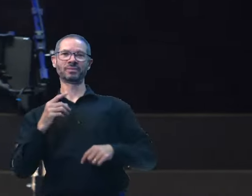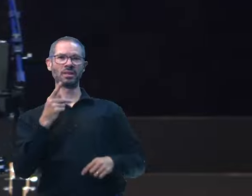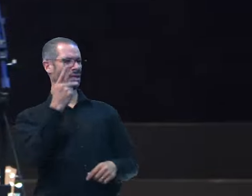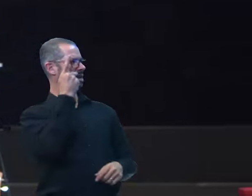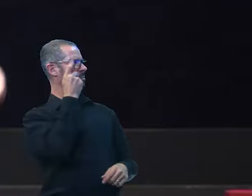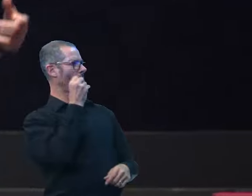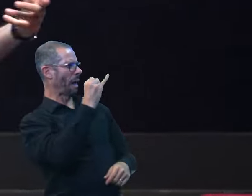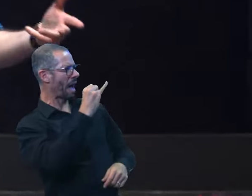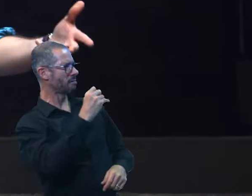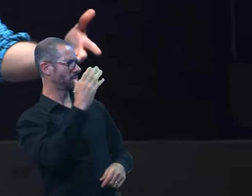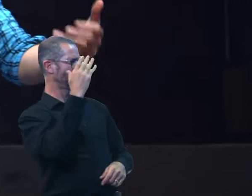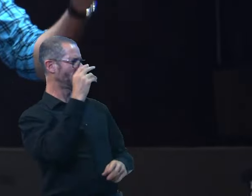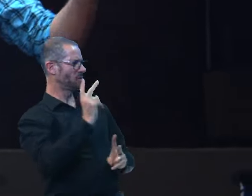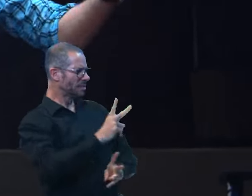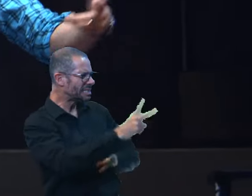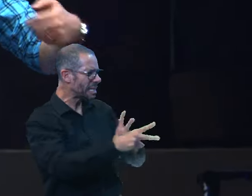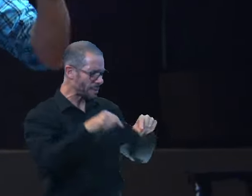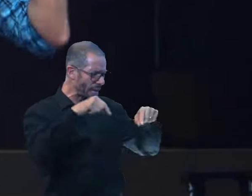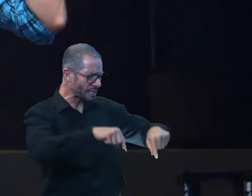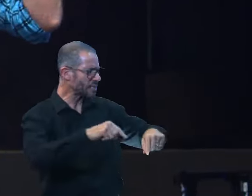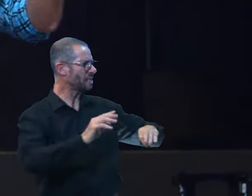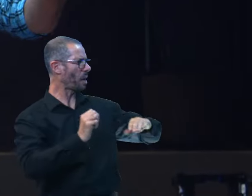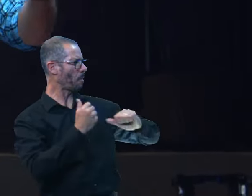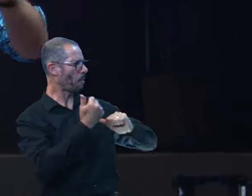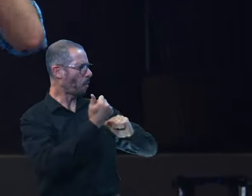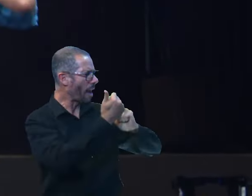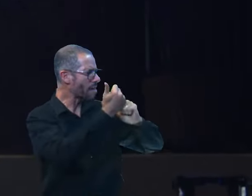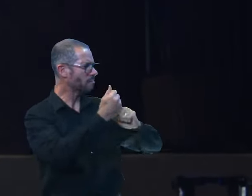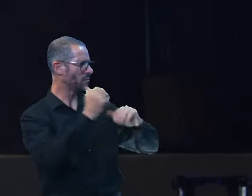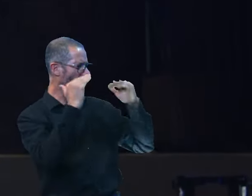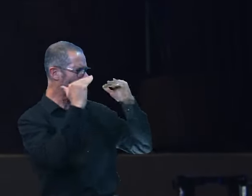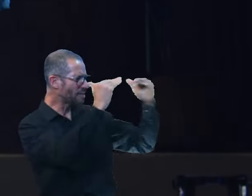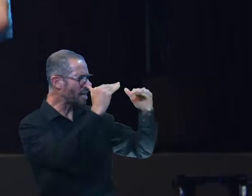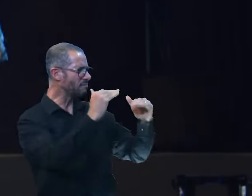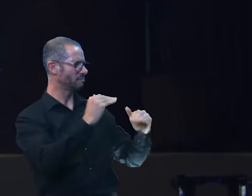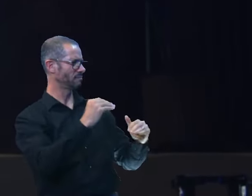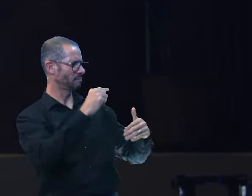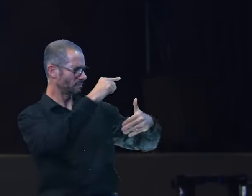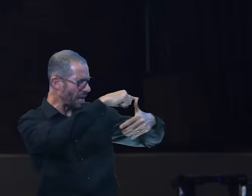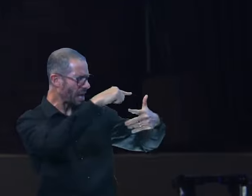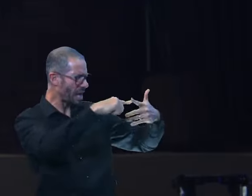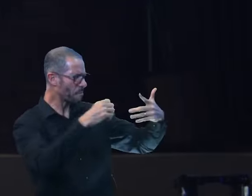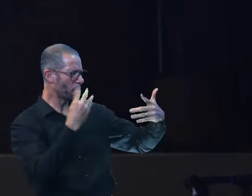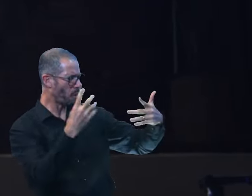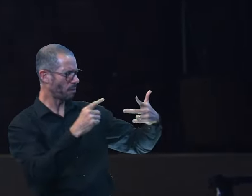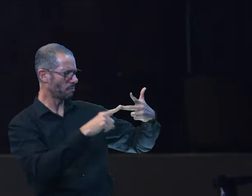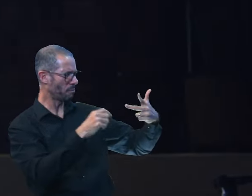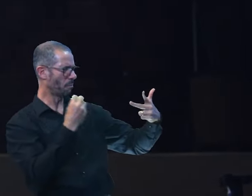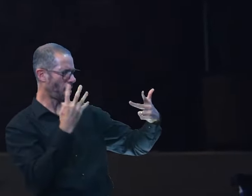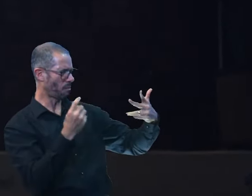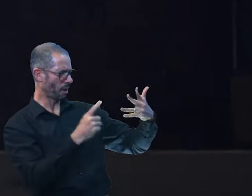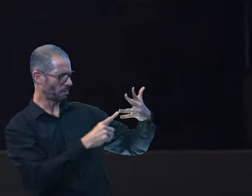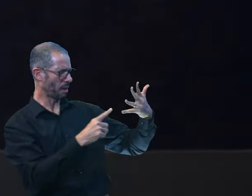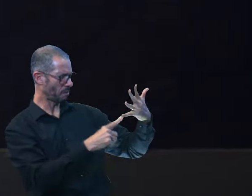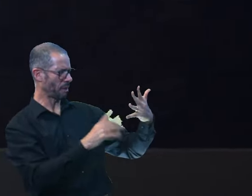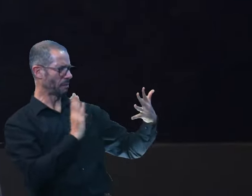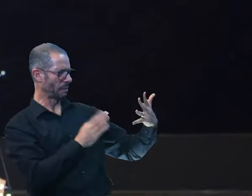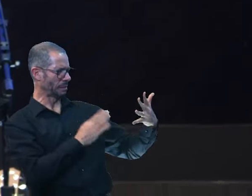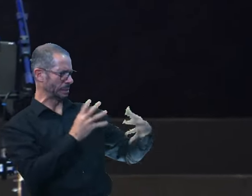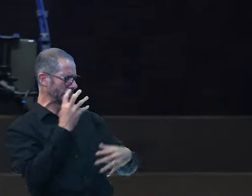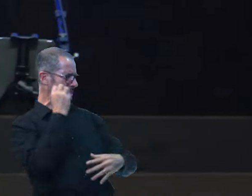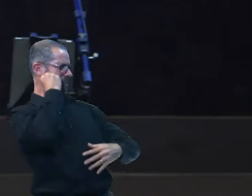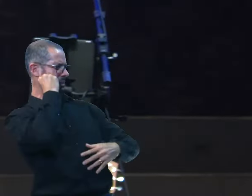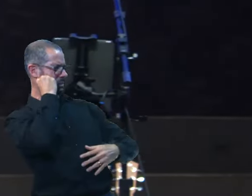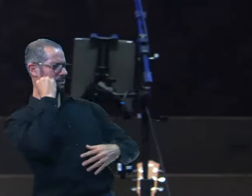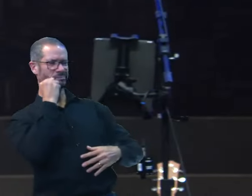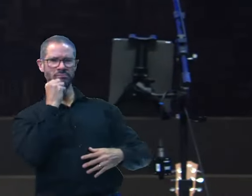pai, eu sempre estive aqui te apoiando, sempre fui obediente. E ele começa a listar as coisas boas que ele fez. O coração amargurado,